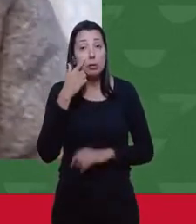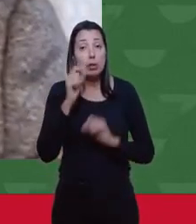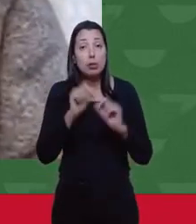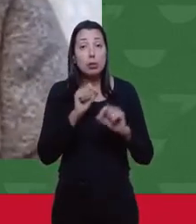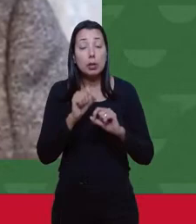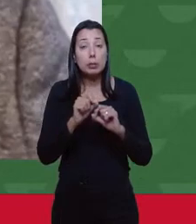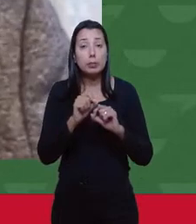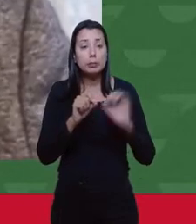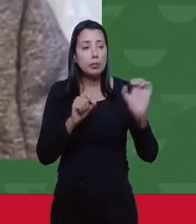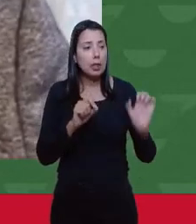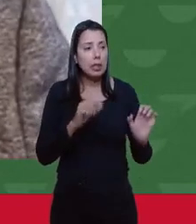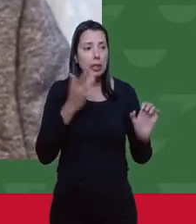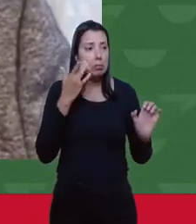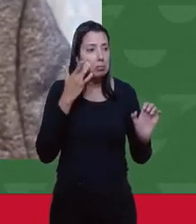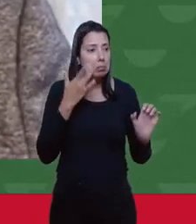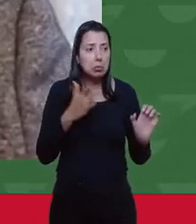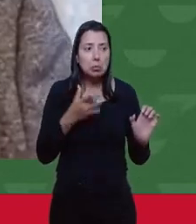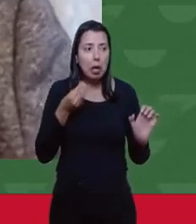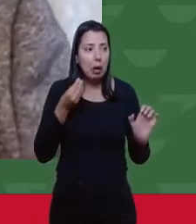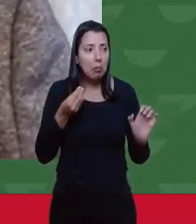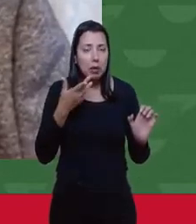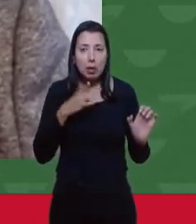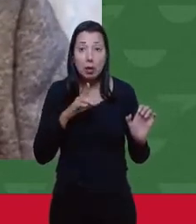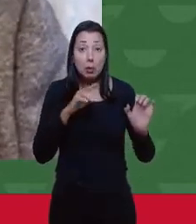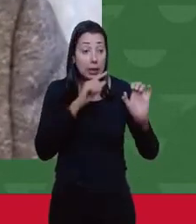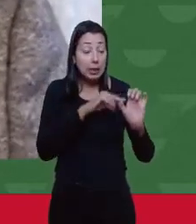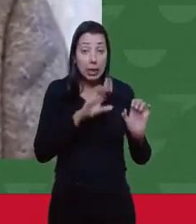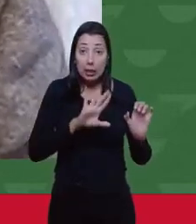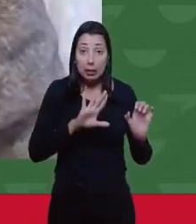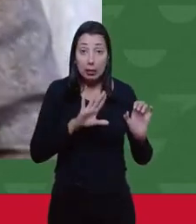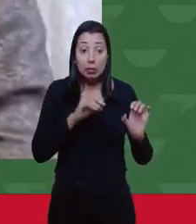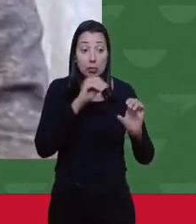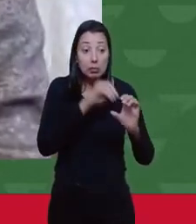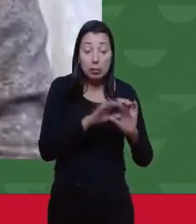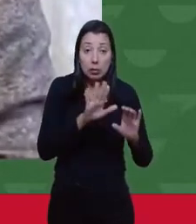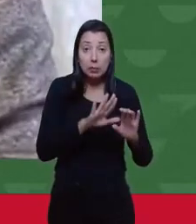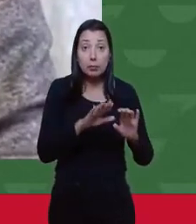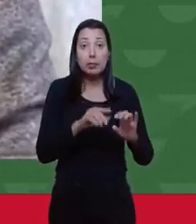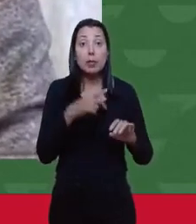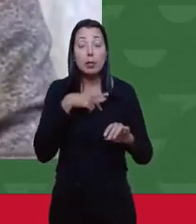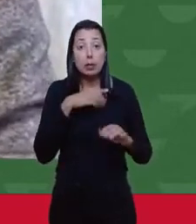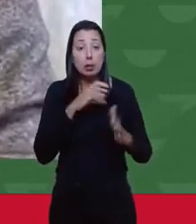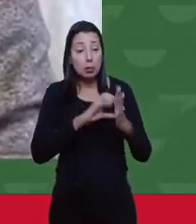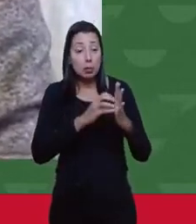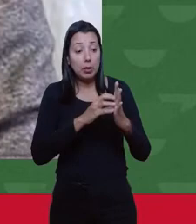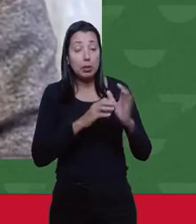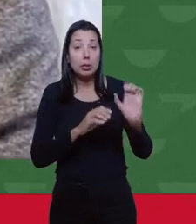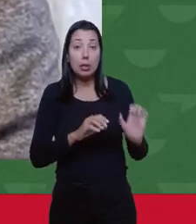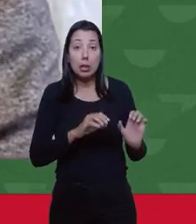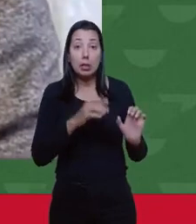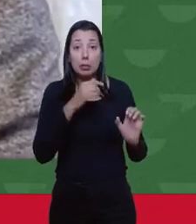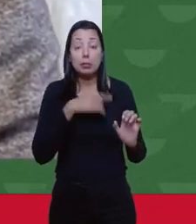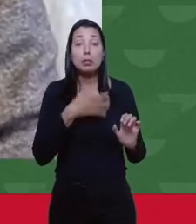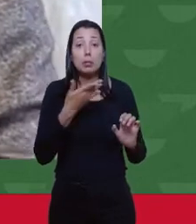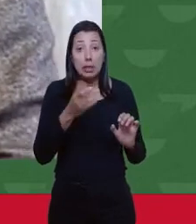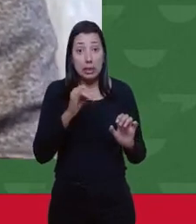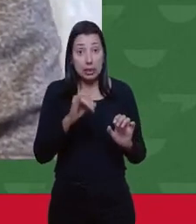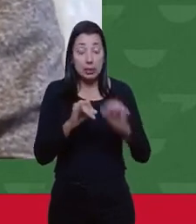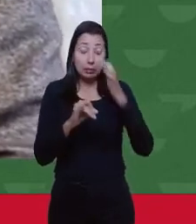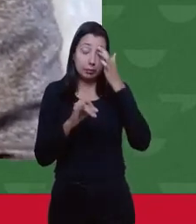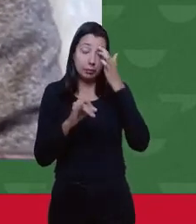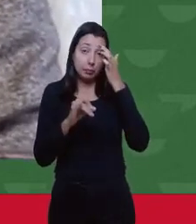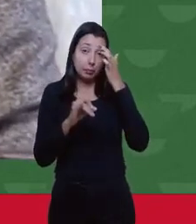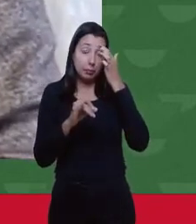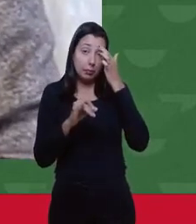a esquerda não sabe lidar com isso, né? Não a esquerda, os movimentos identitários. Eu digo os partidos de esquerda. Então, os partidos de esquerda, se